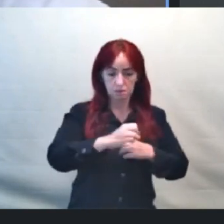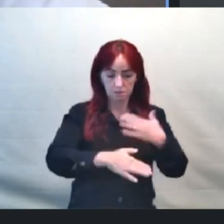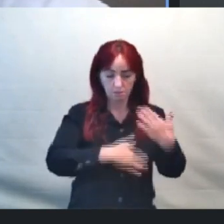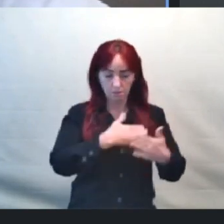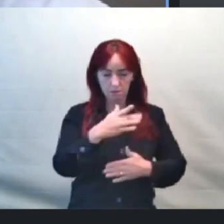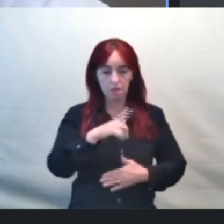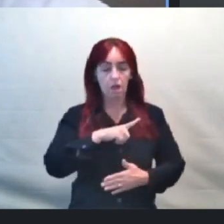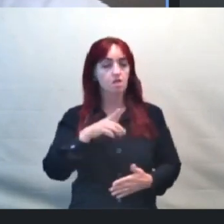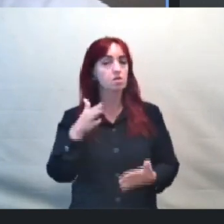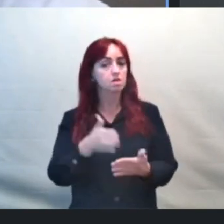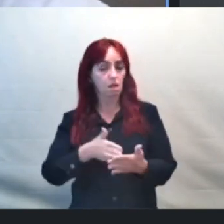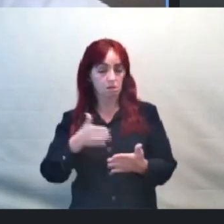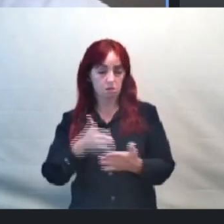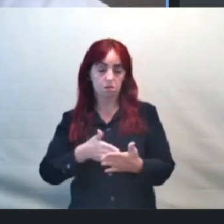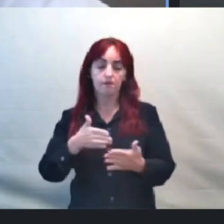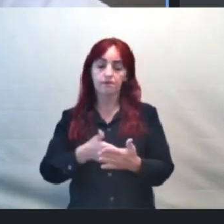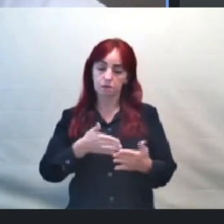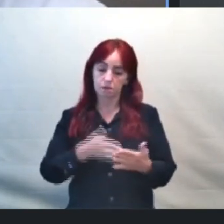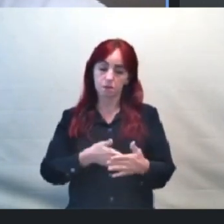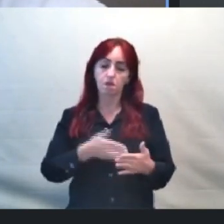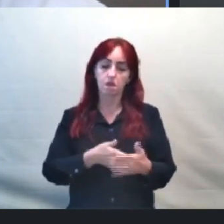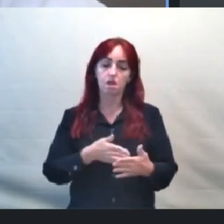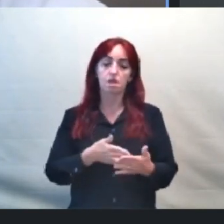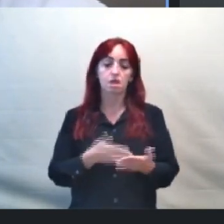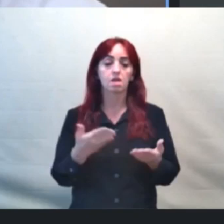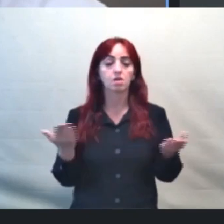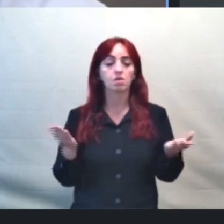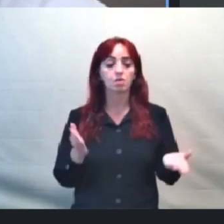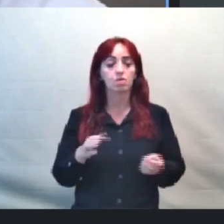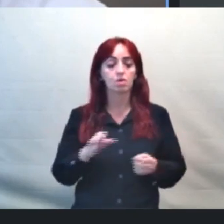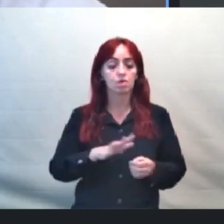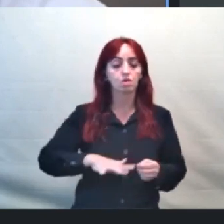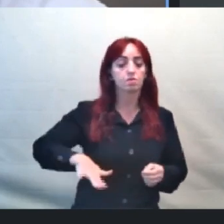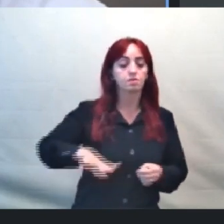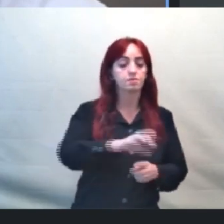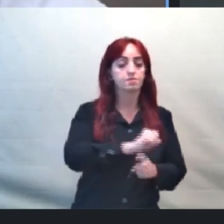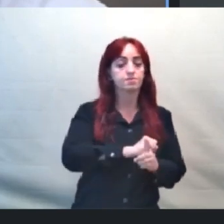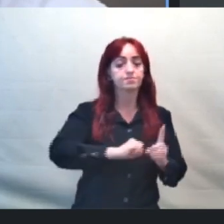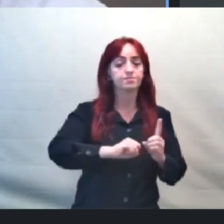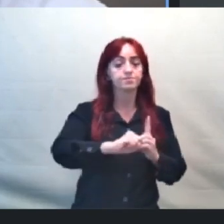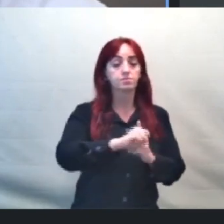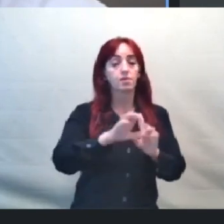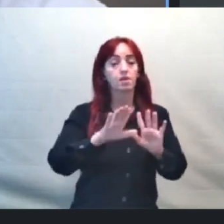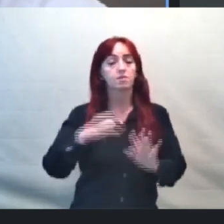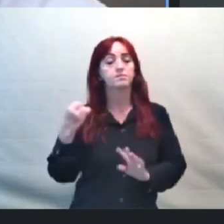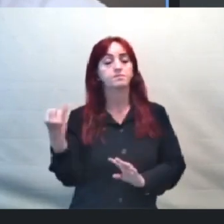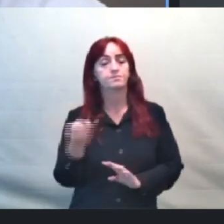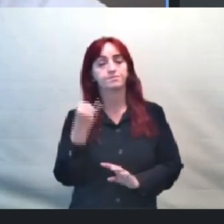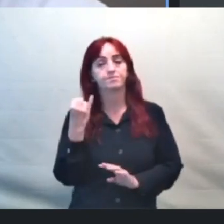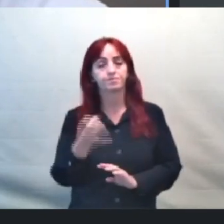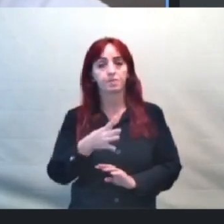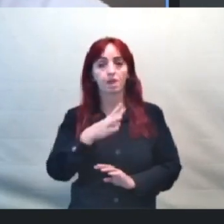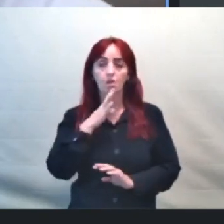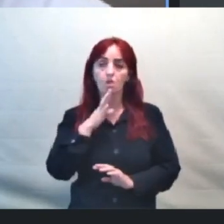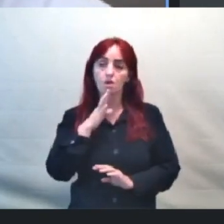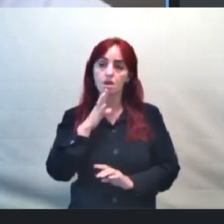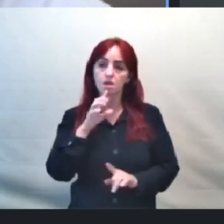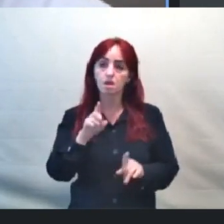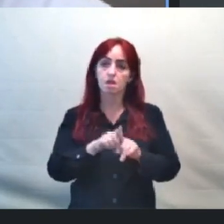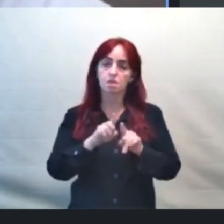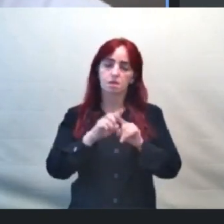desafios grandes postos hoje para o campo da assistência social, mas é importante reconhecer, eu acho que isso ficou muito